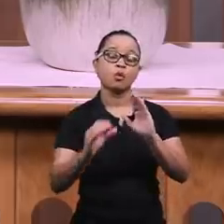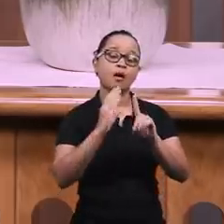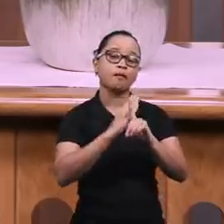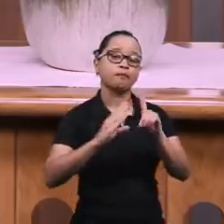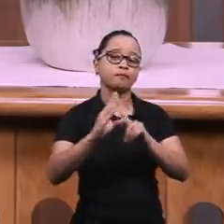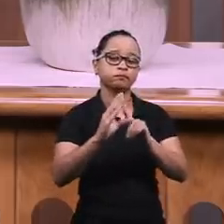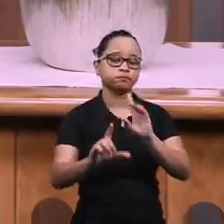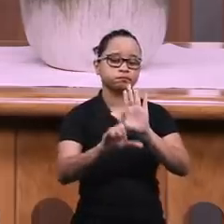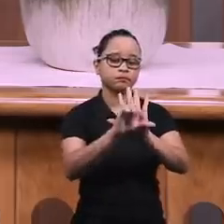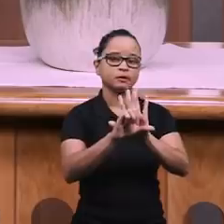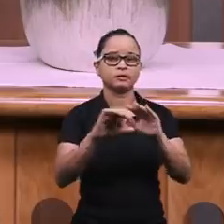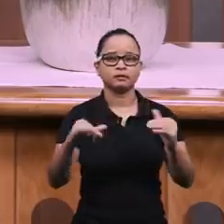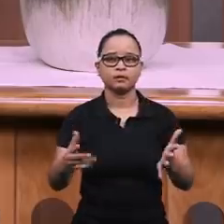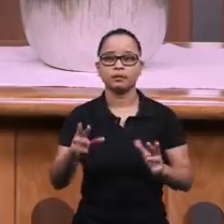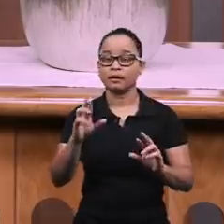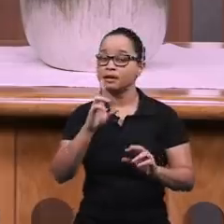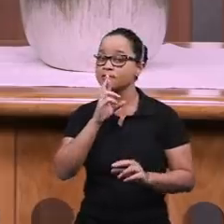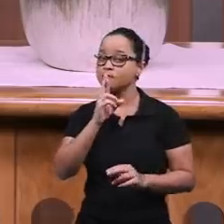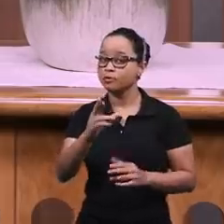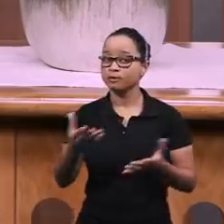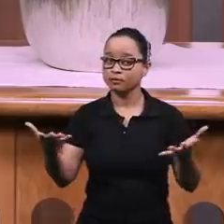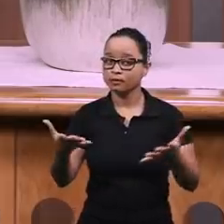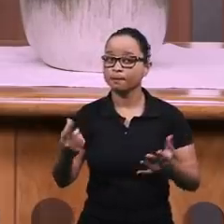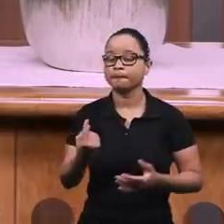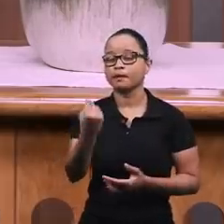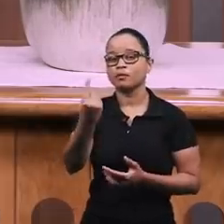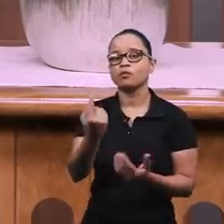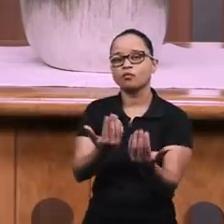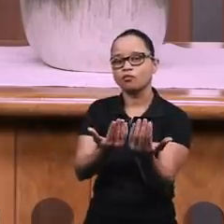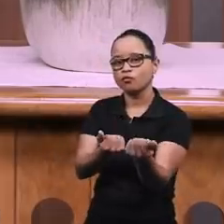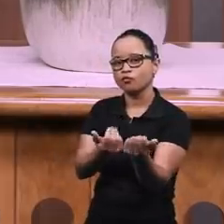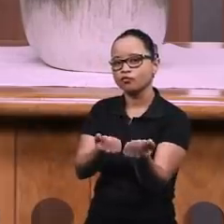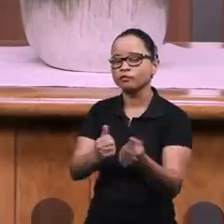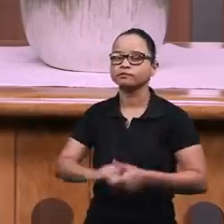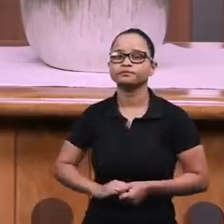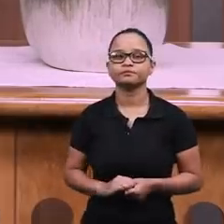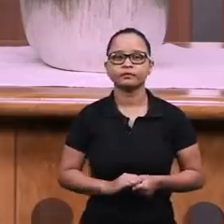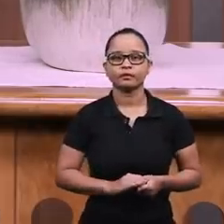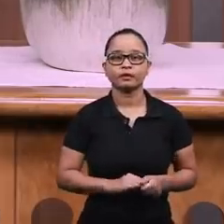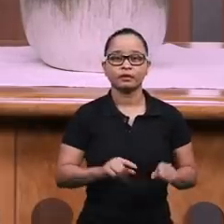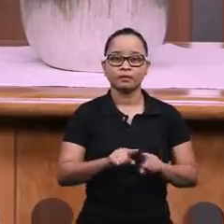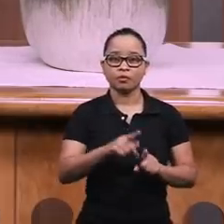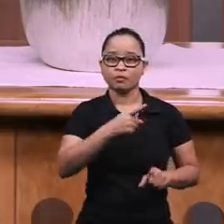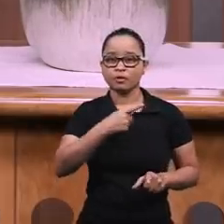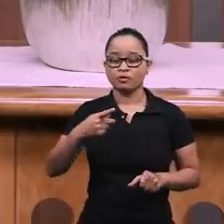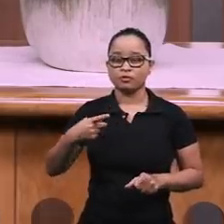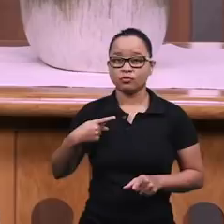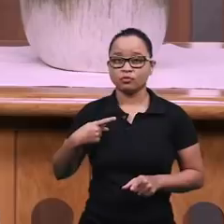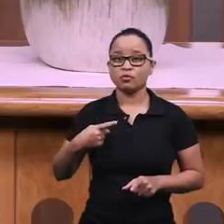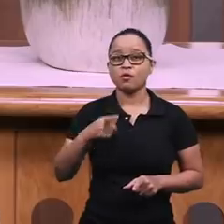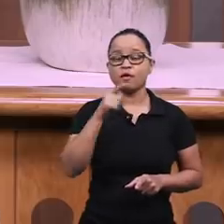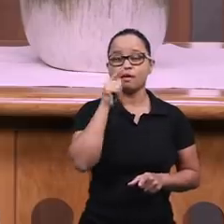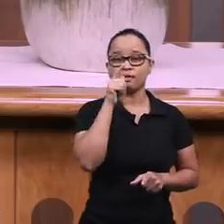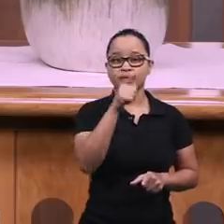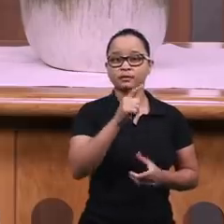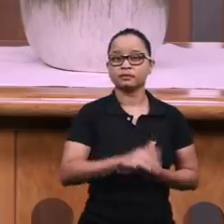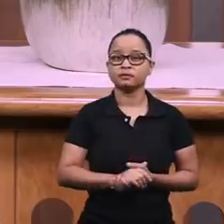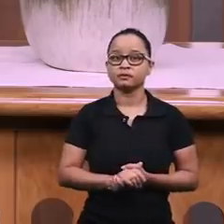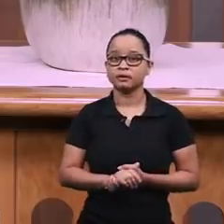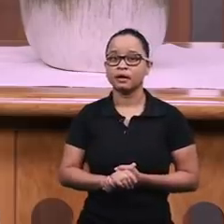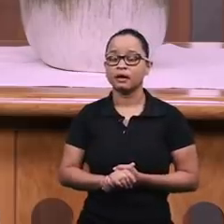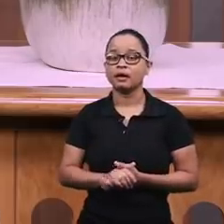e para trazer estas respostas nós temos um jovem em um pastor de Aracaju no estado de Sergipe